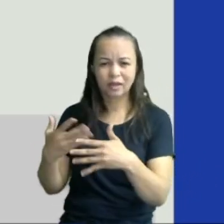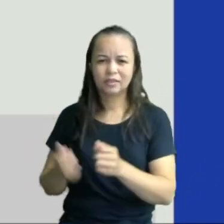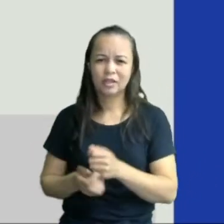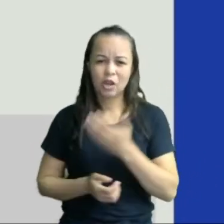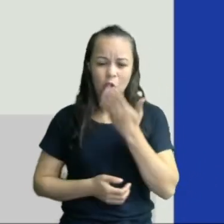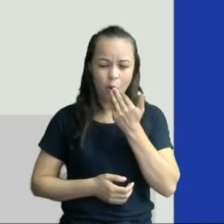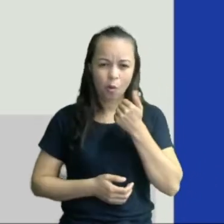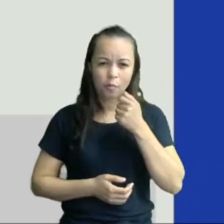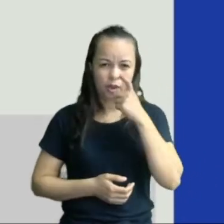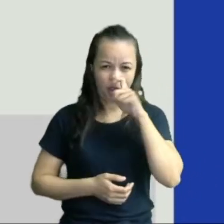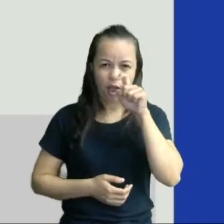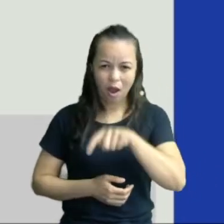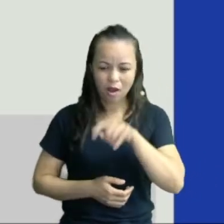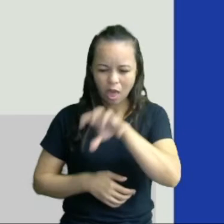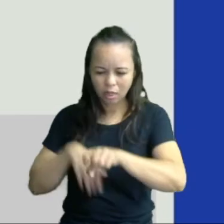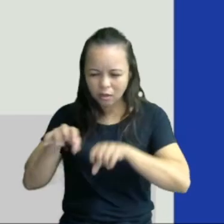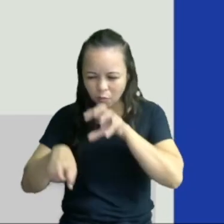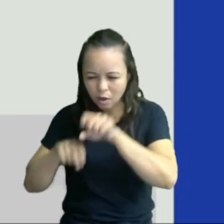do lixo?